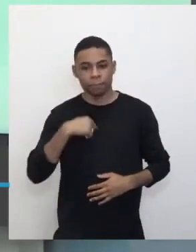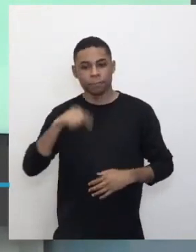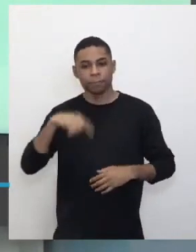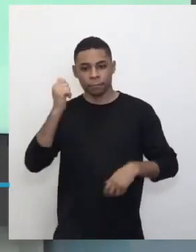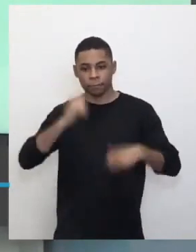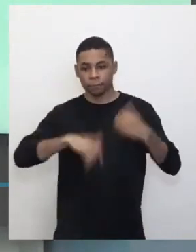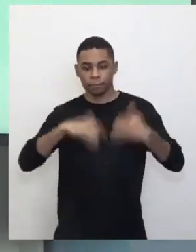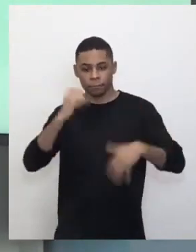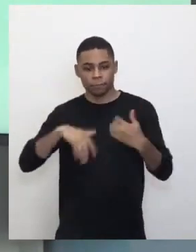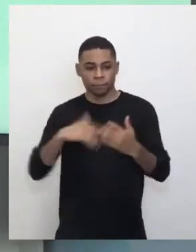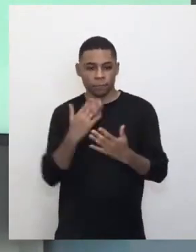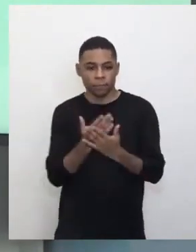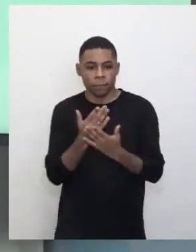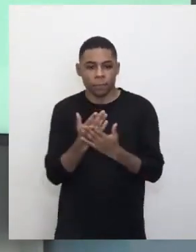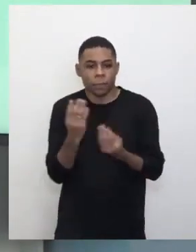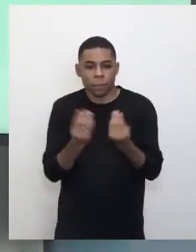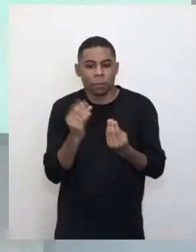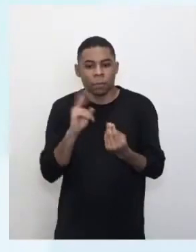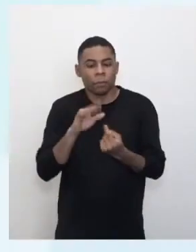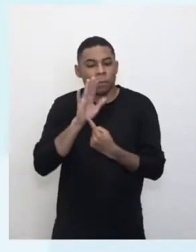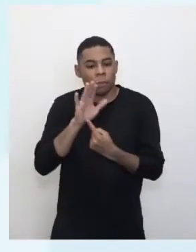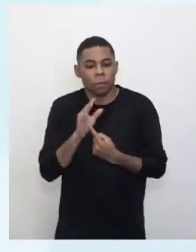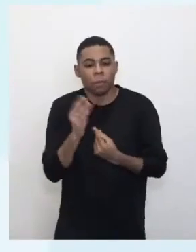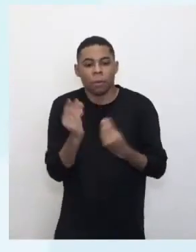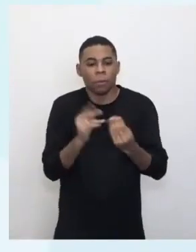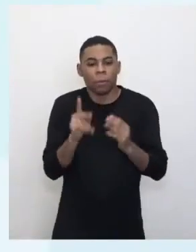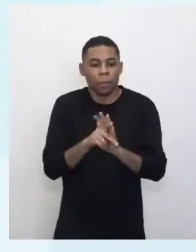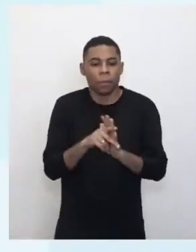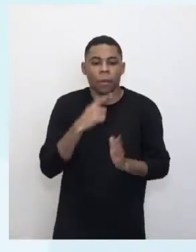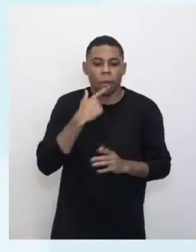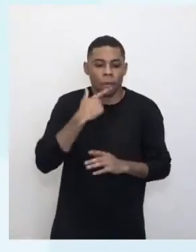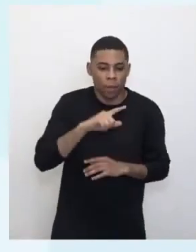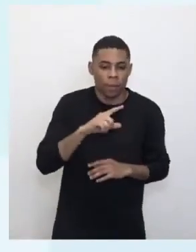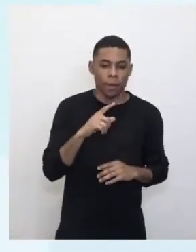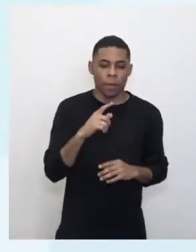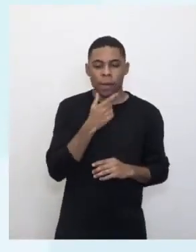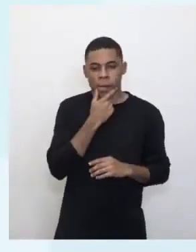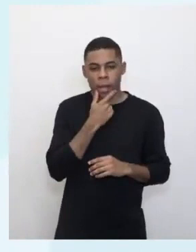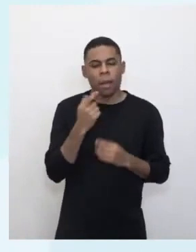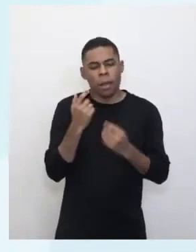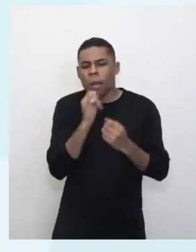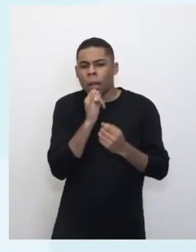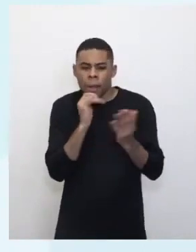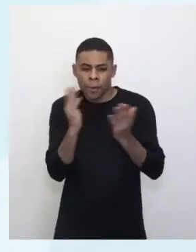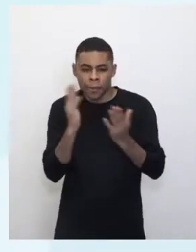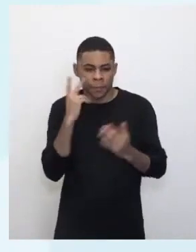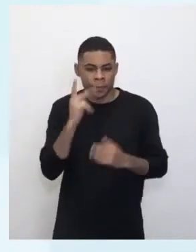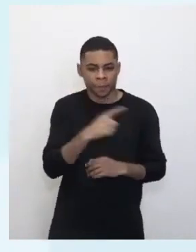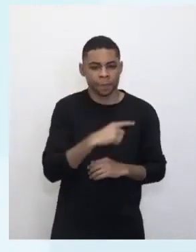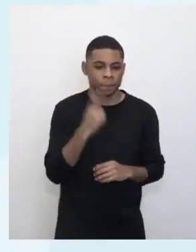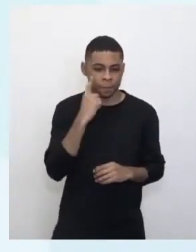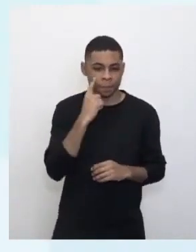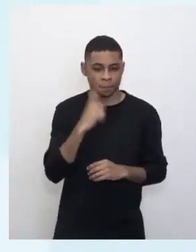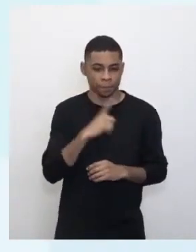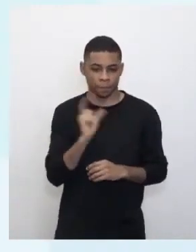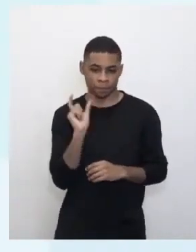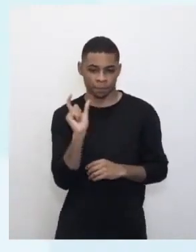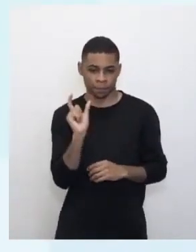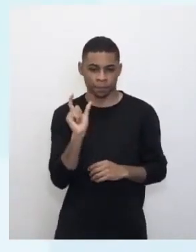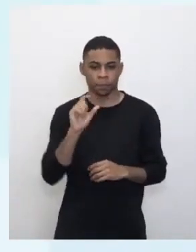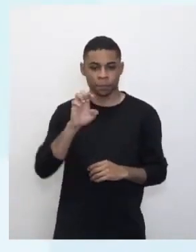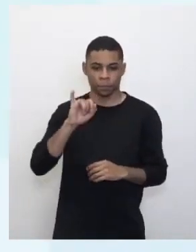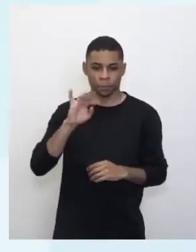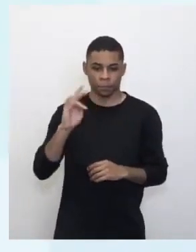duas palavras, como elas se apresentam na língua inglesa e alguns exemplos para vocês. Então, ó, the word either and the